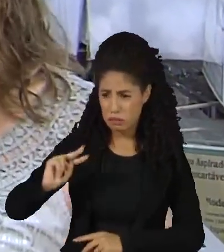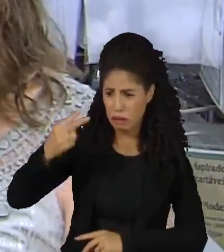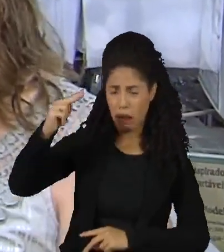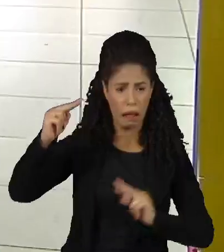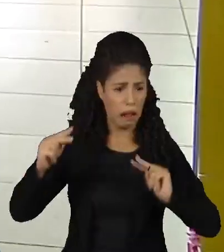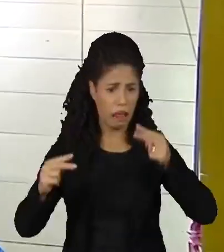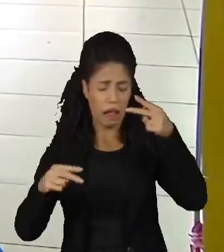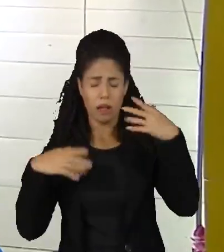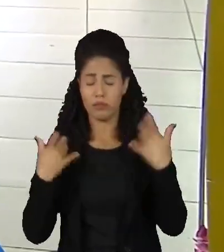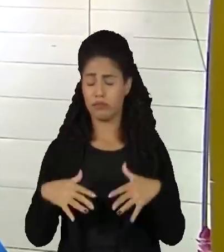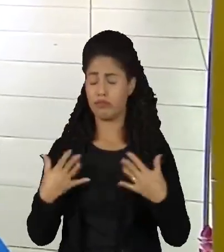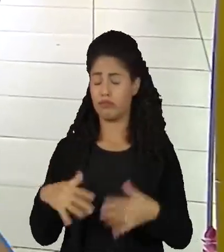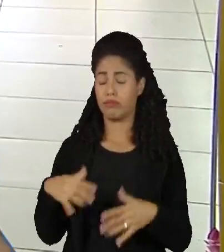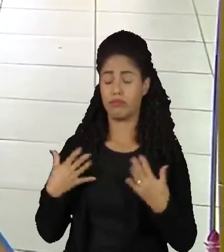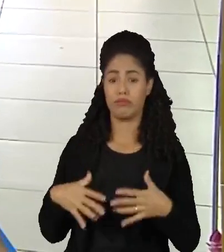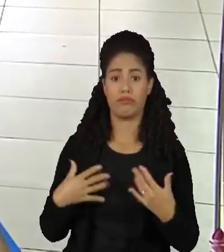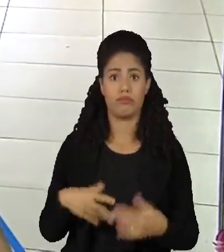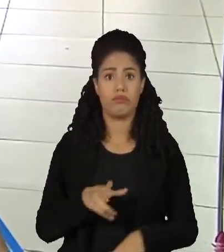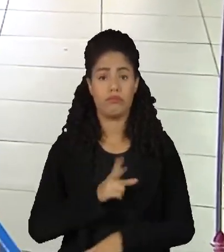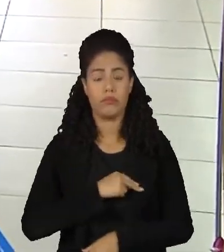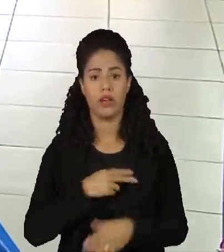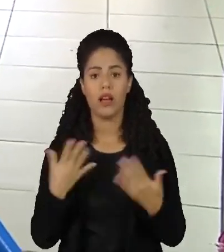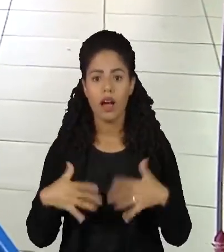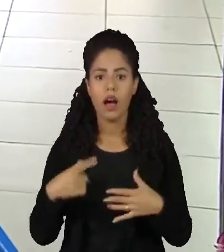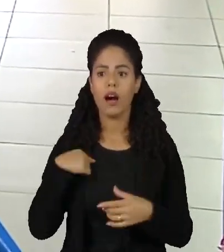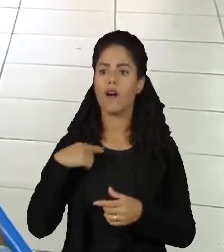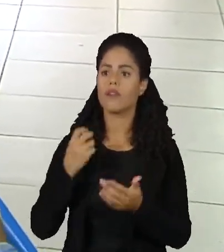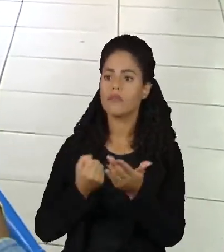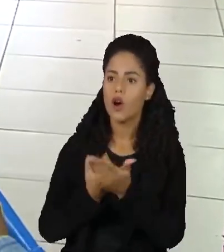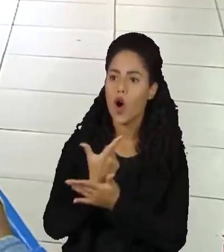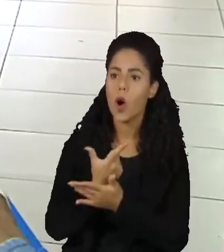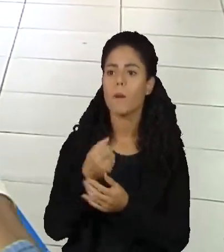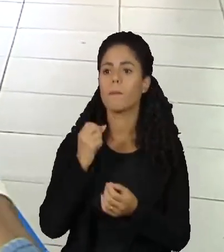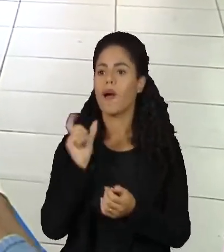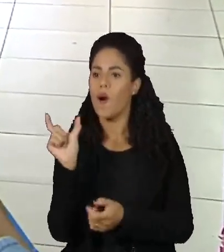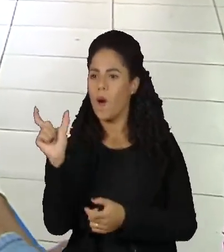muito caro, né? Nem as compras e só o convênio eu pago